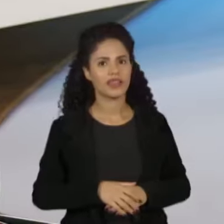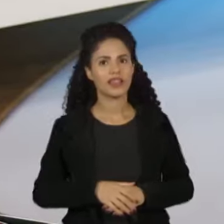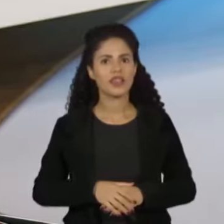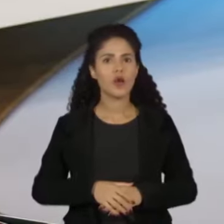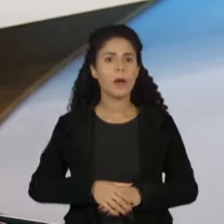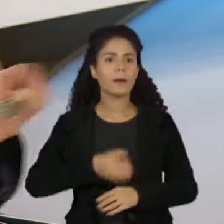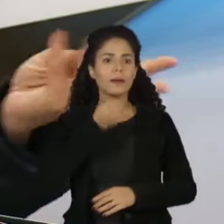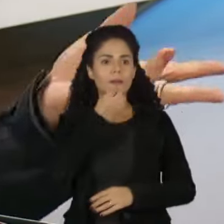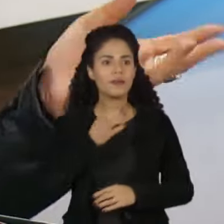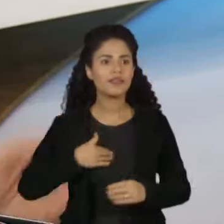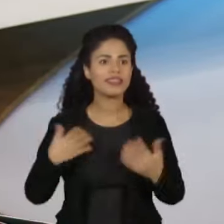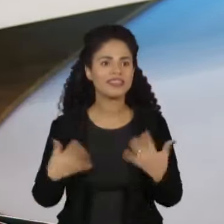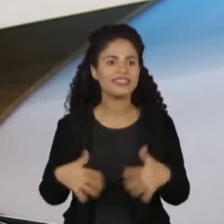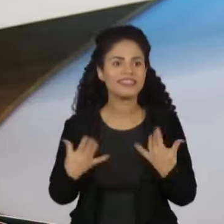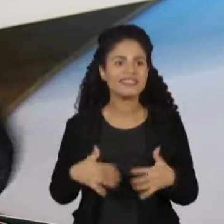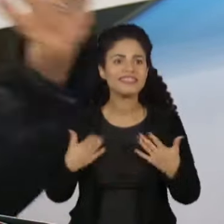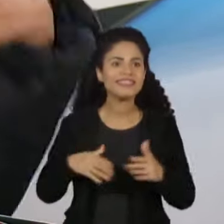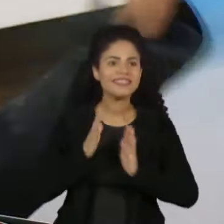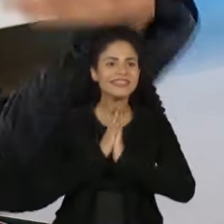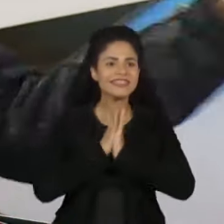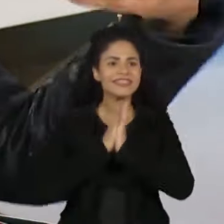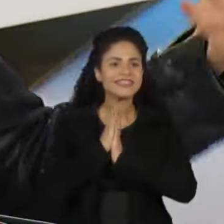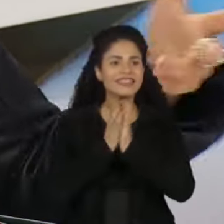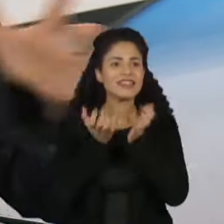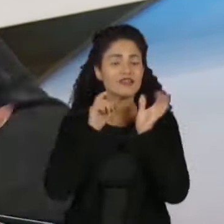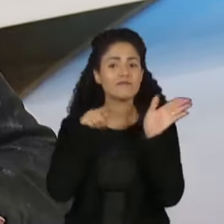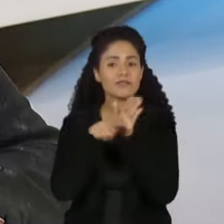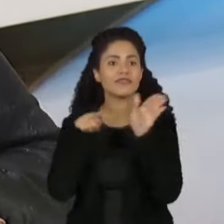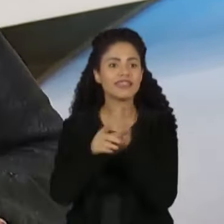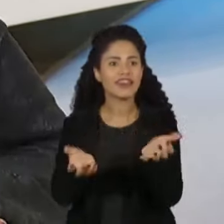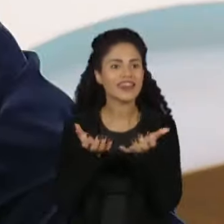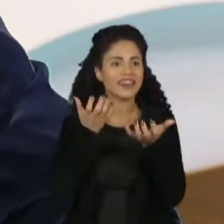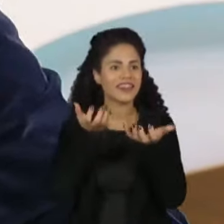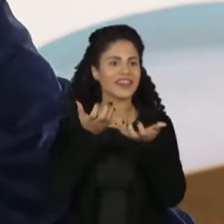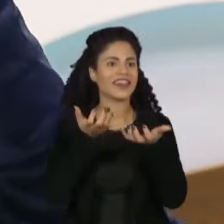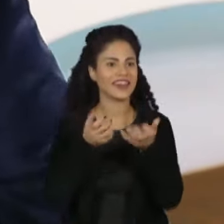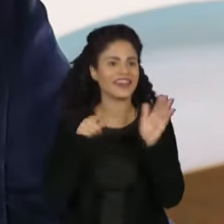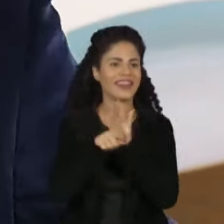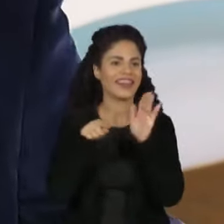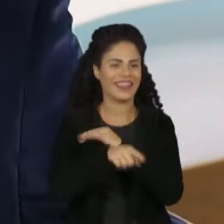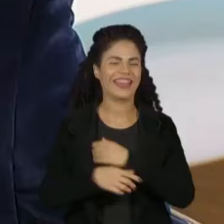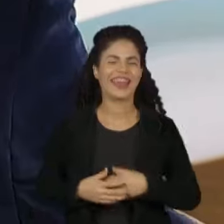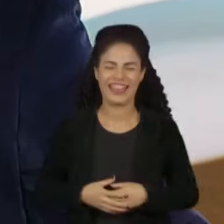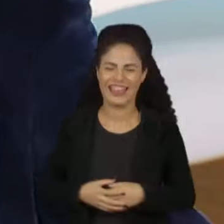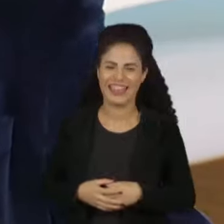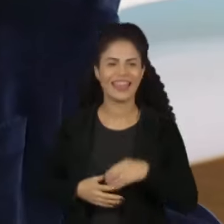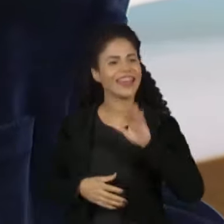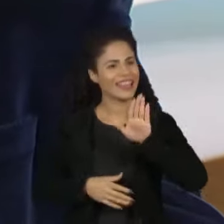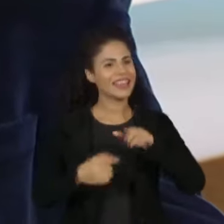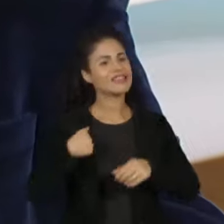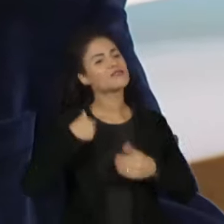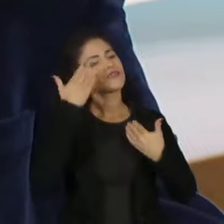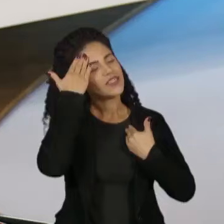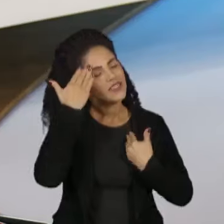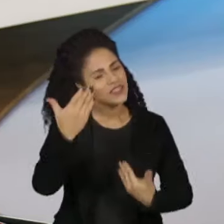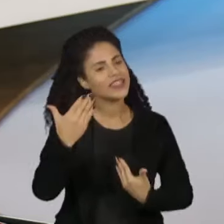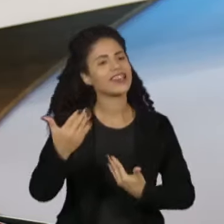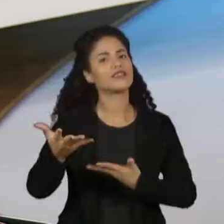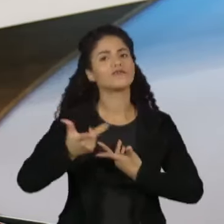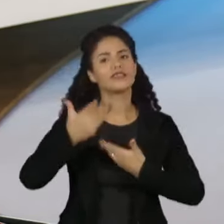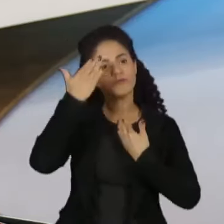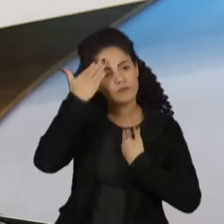chegou nem vez porque eu tava aqui louco Nossa como demora de um para outro né Eu já falei Vera primeiro Obrigada TV